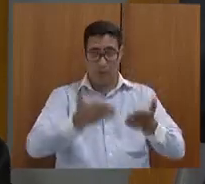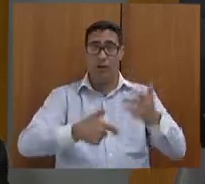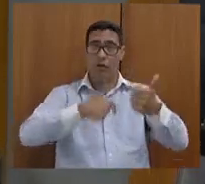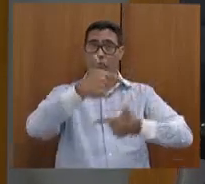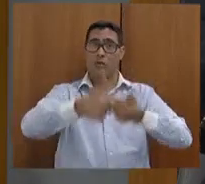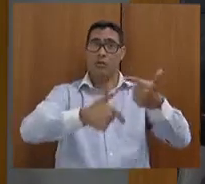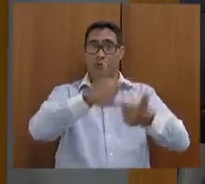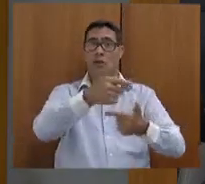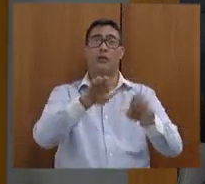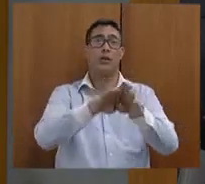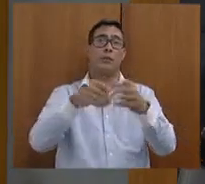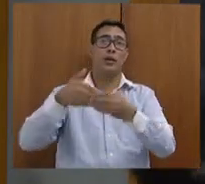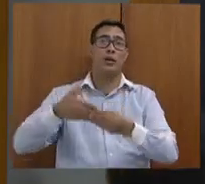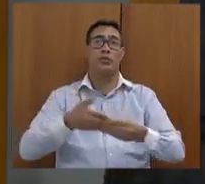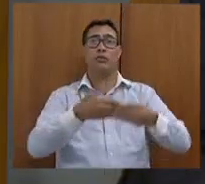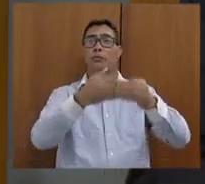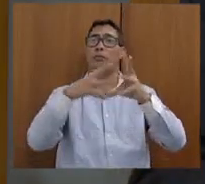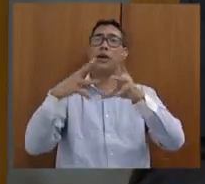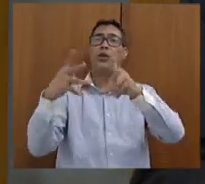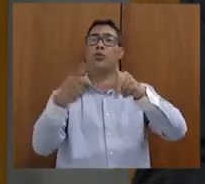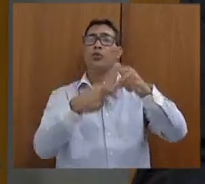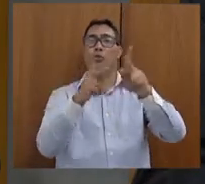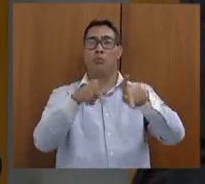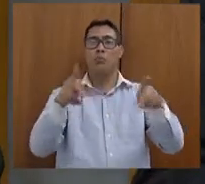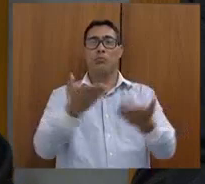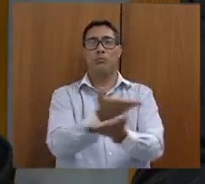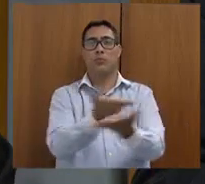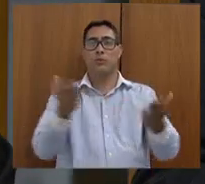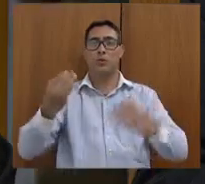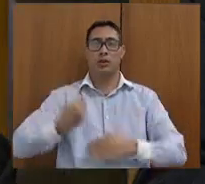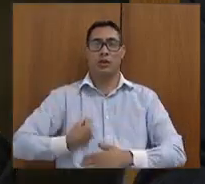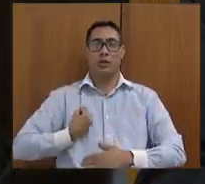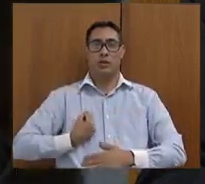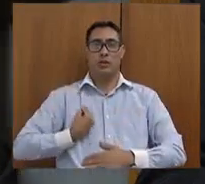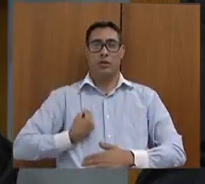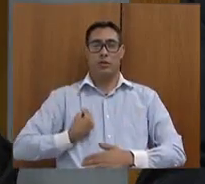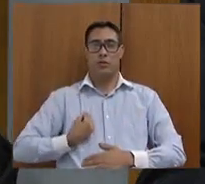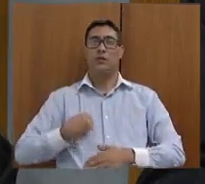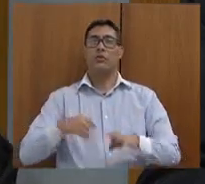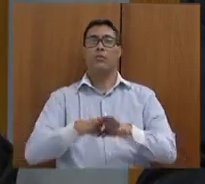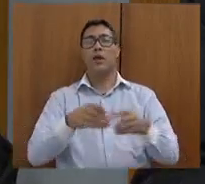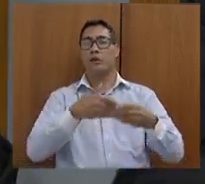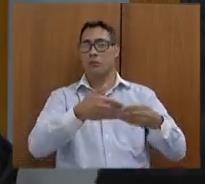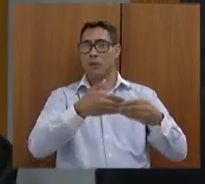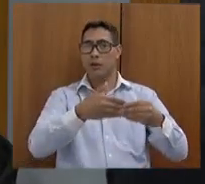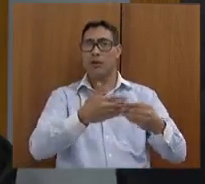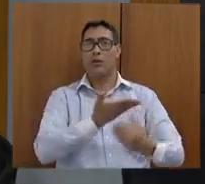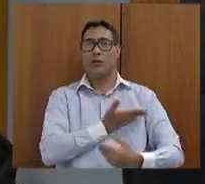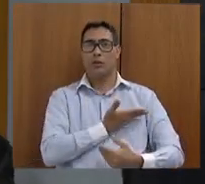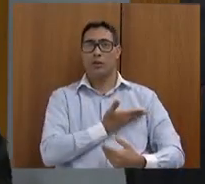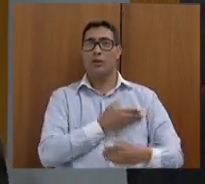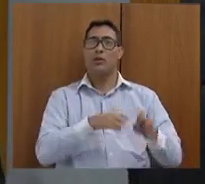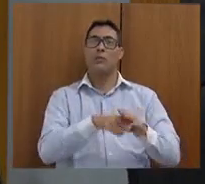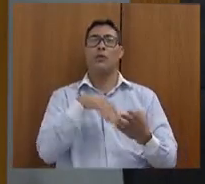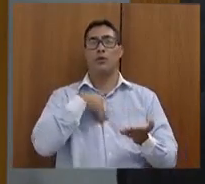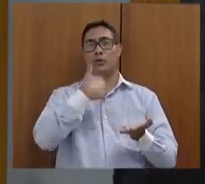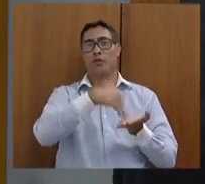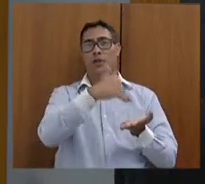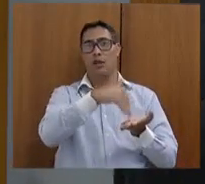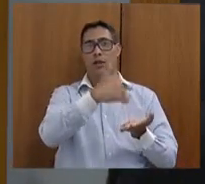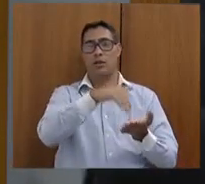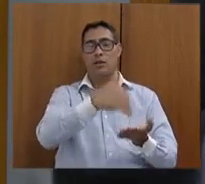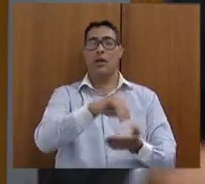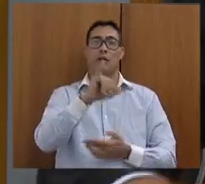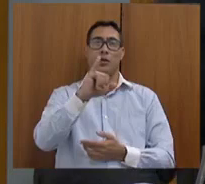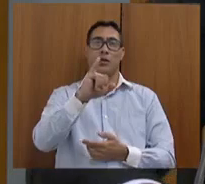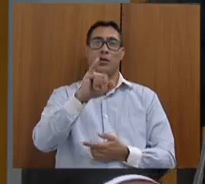cumprimentar que todos os servidores da educação cumprimentar os colegas e cumprimentar aqui o nosso secretário Igor